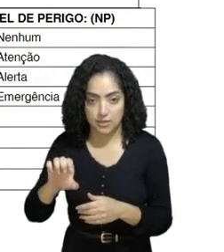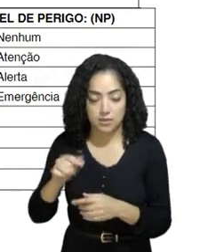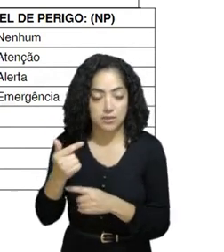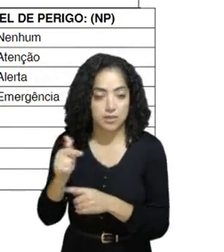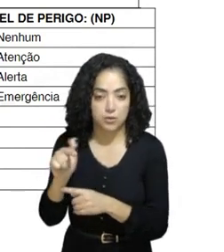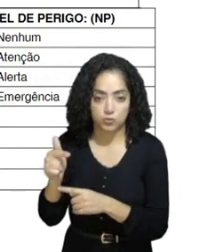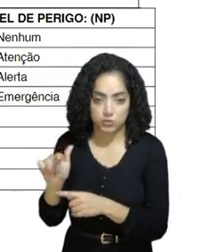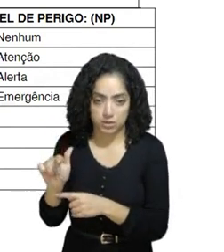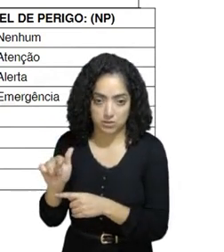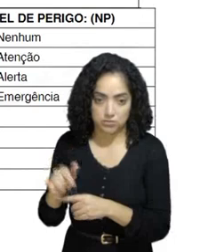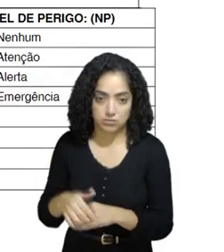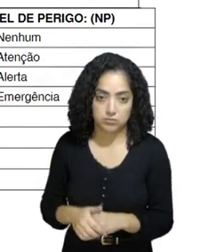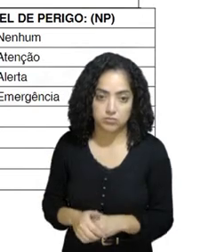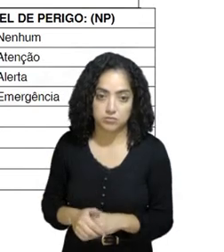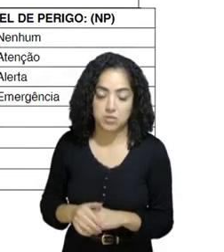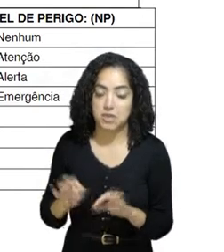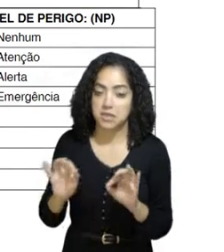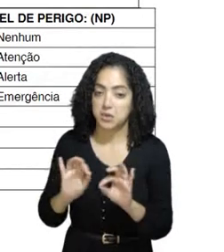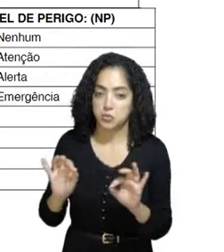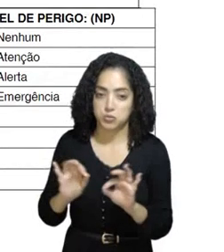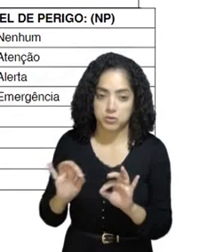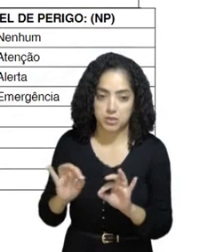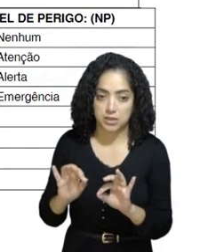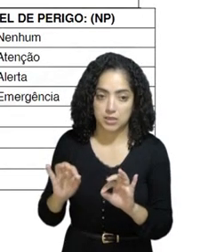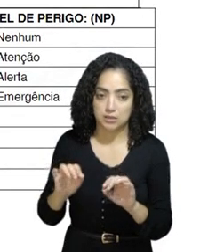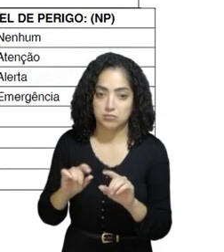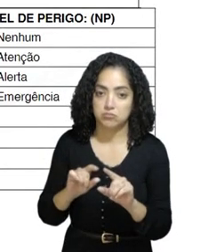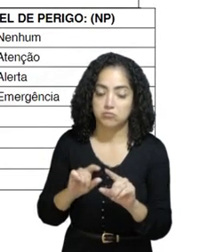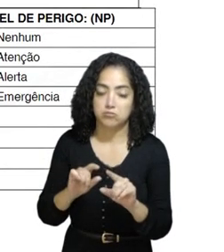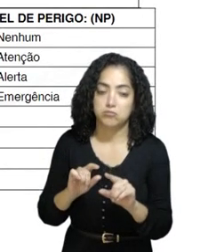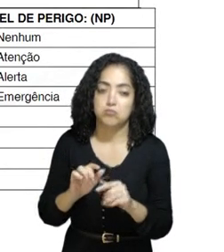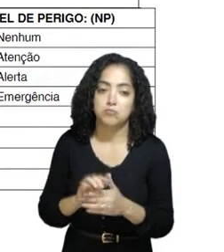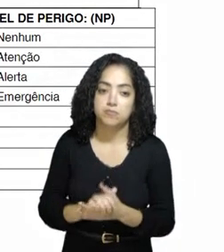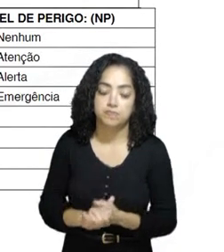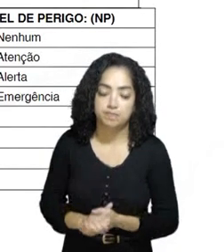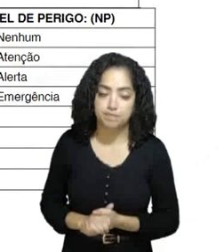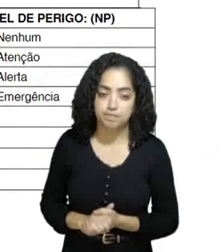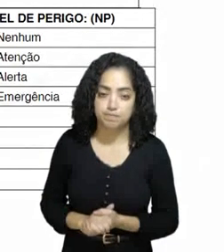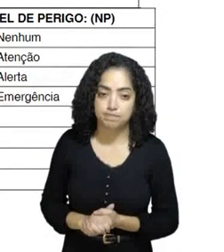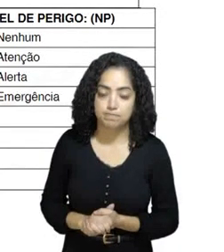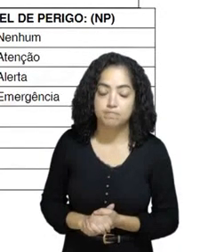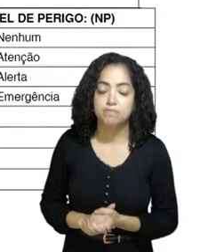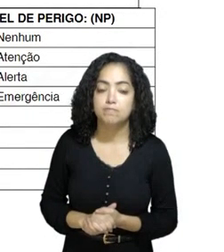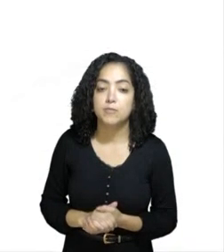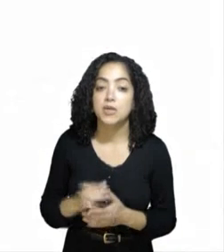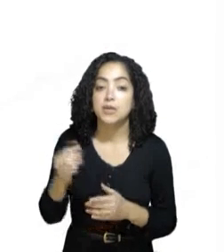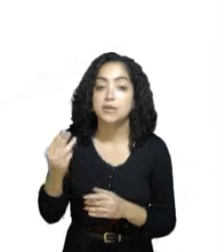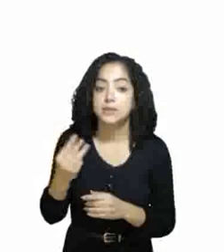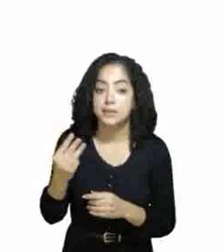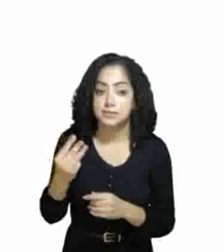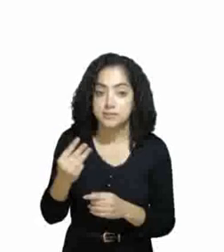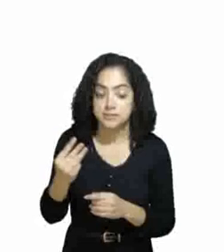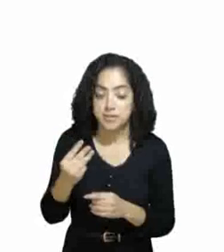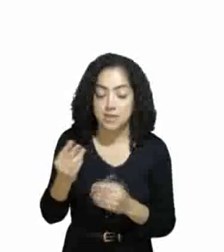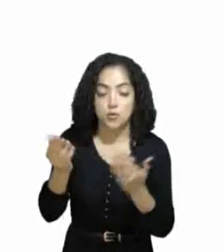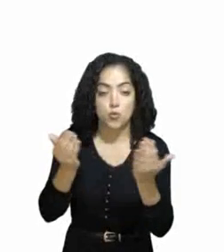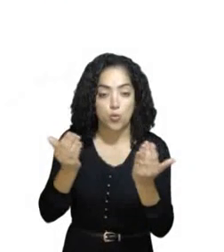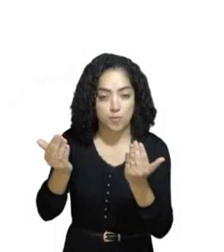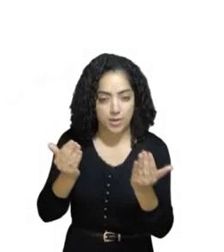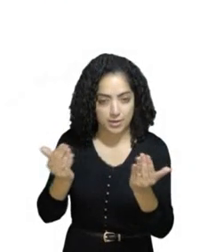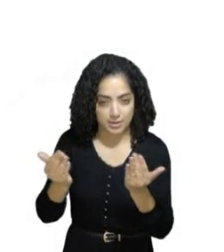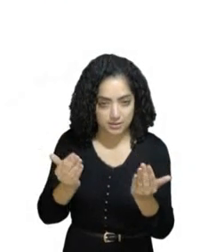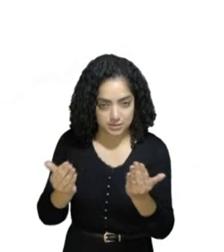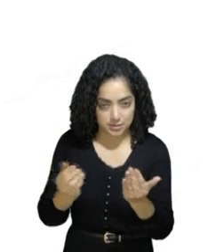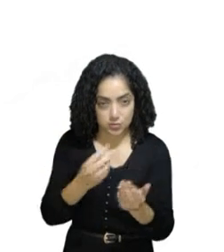não existente. Não há legenda para formas de inspeção. Finalmente, terceiro slide, comparação da situação